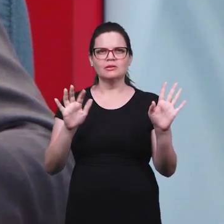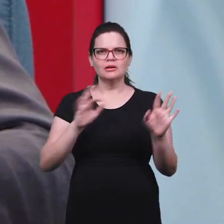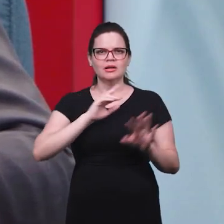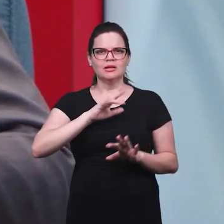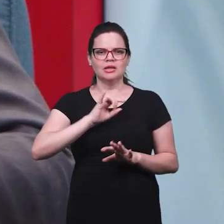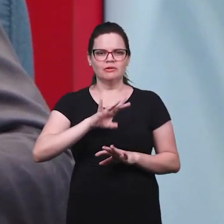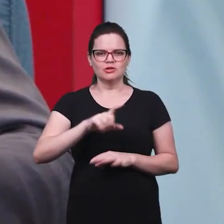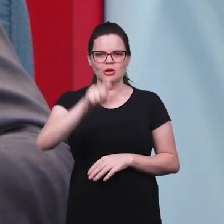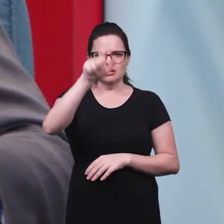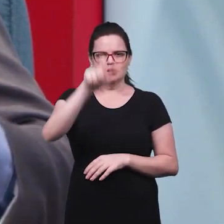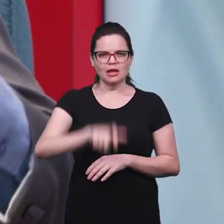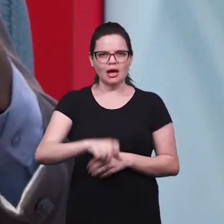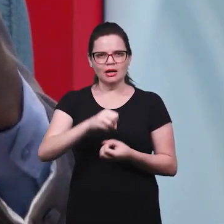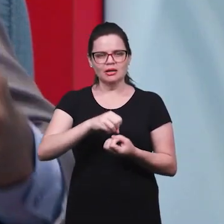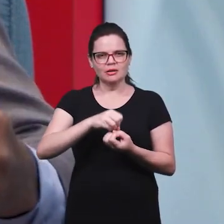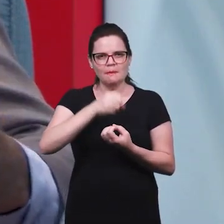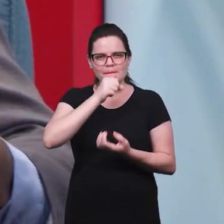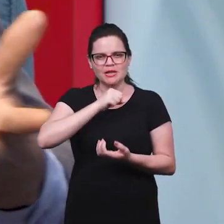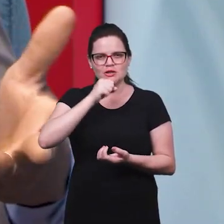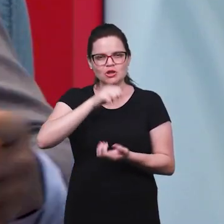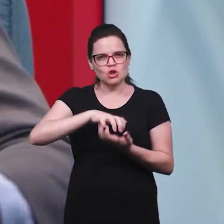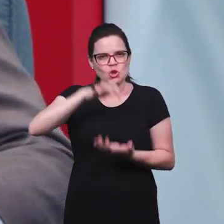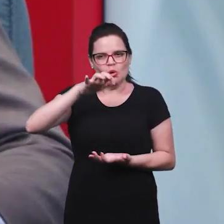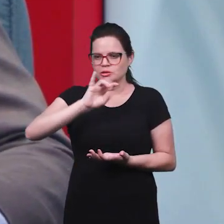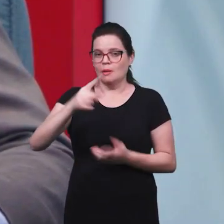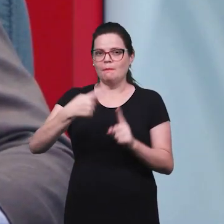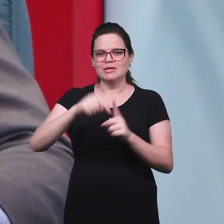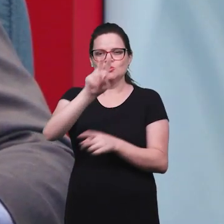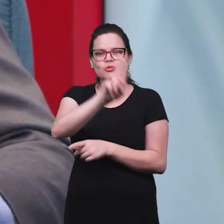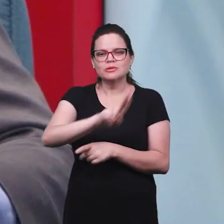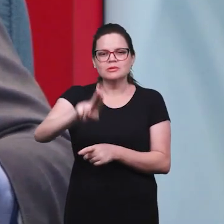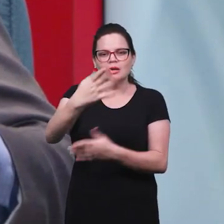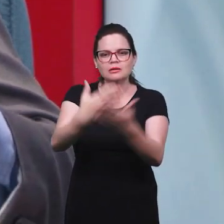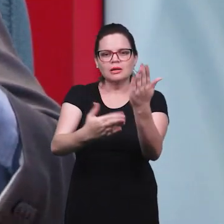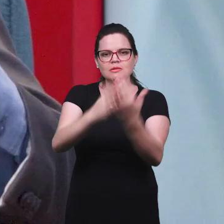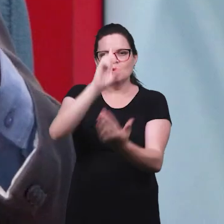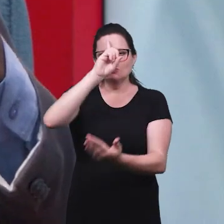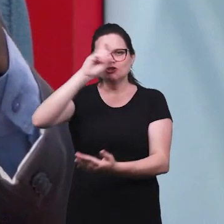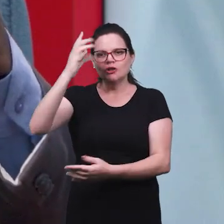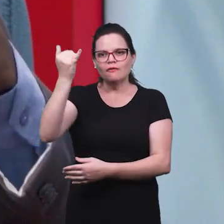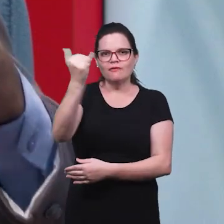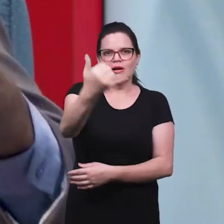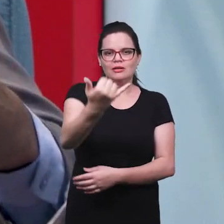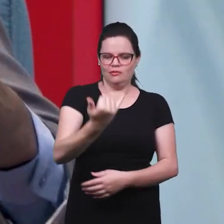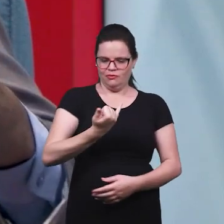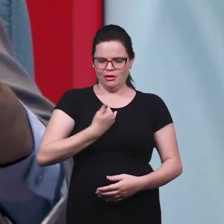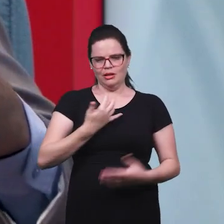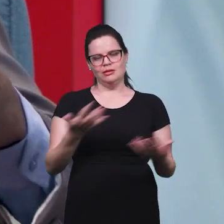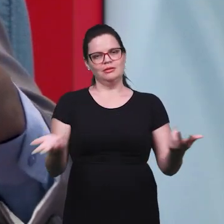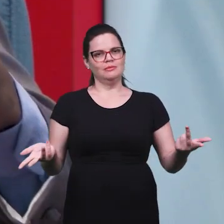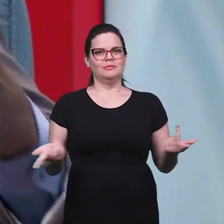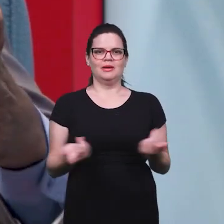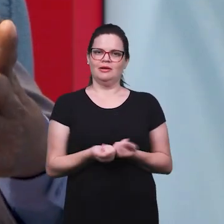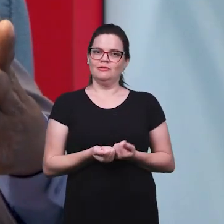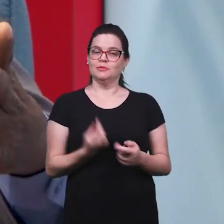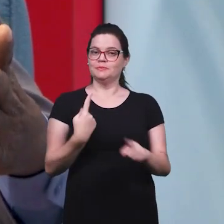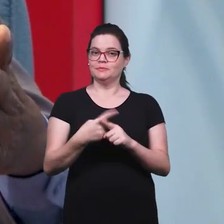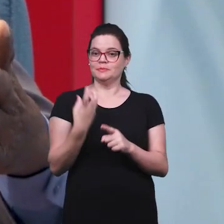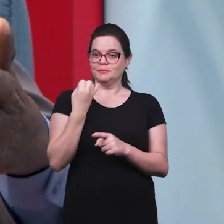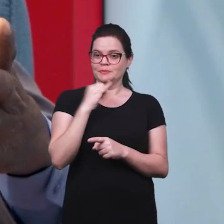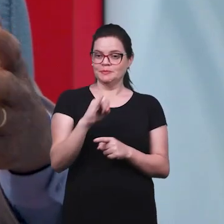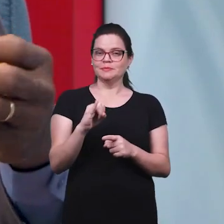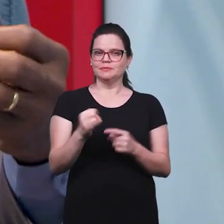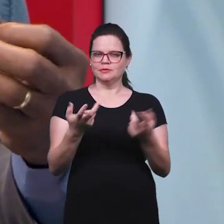simplesmente do idoso, mas é de um homem cheio de fé, é maravilhoso. Porque quando a gente se atenta para